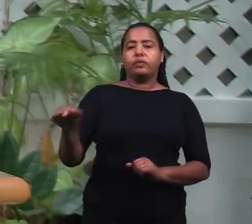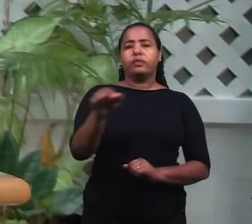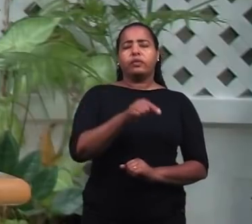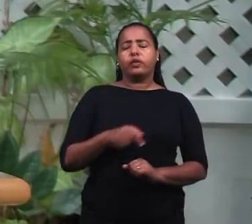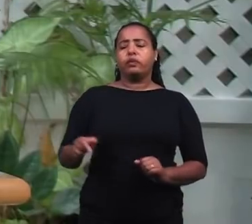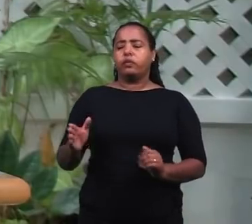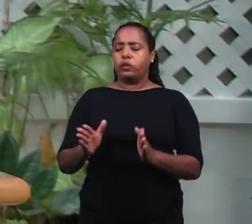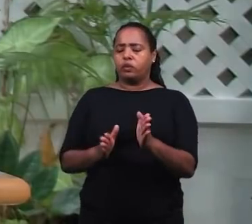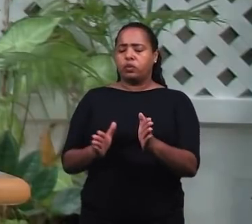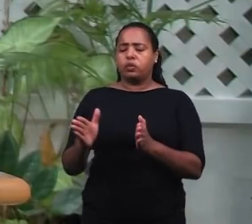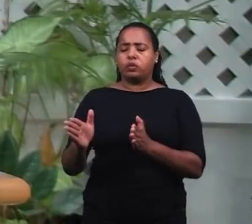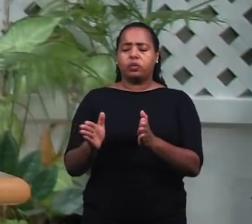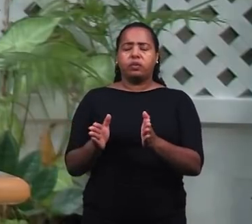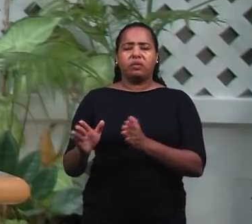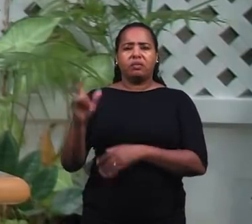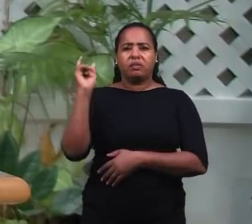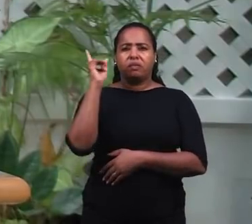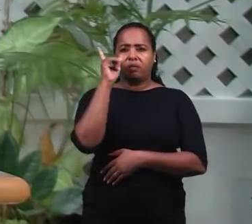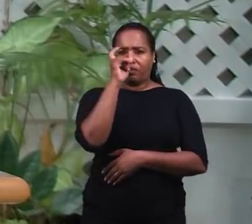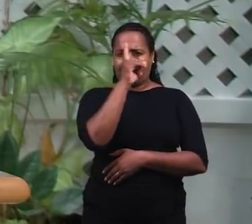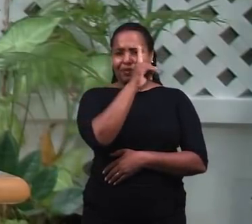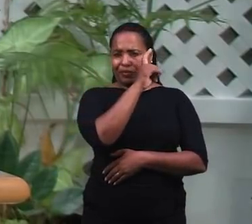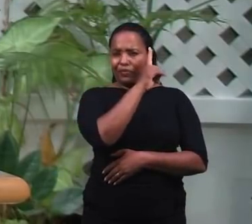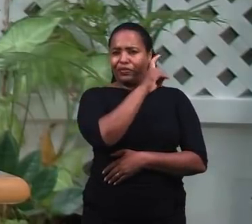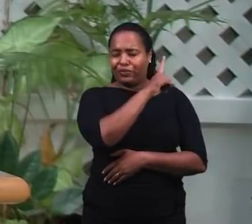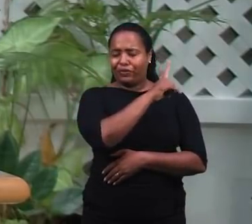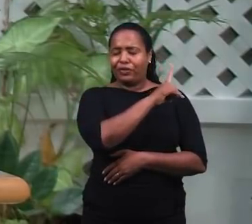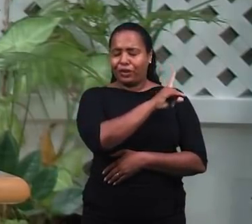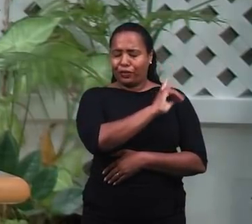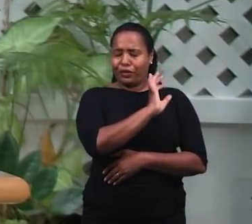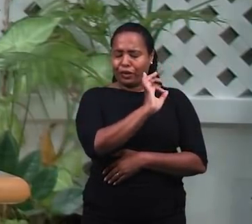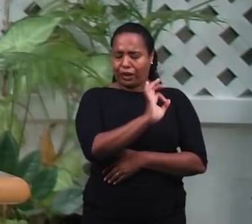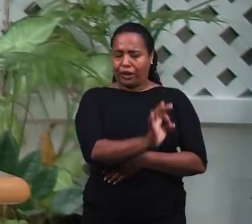num momento difícil,